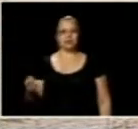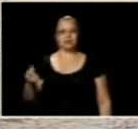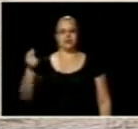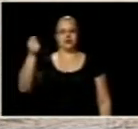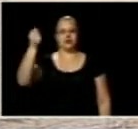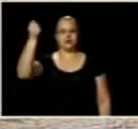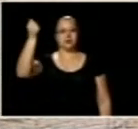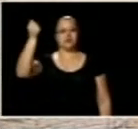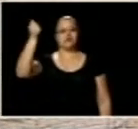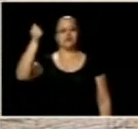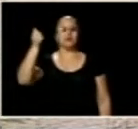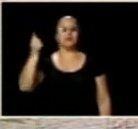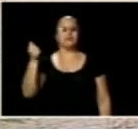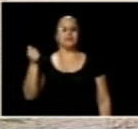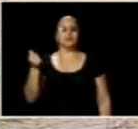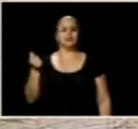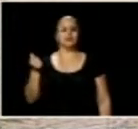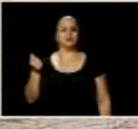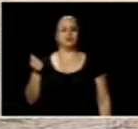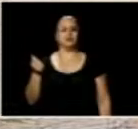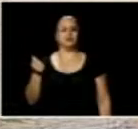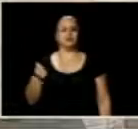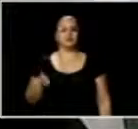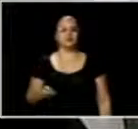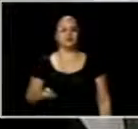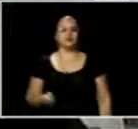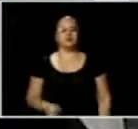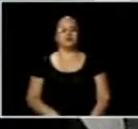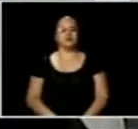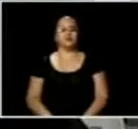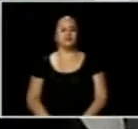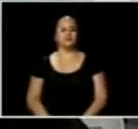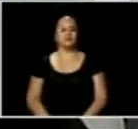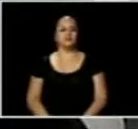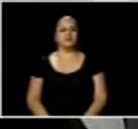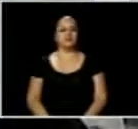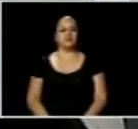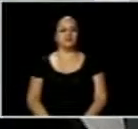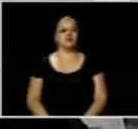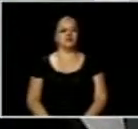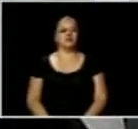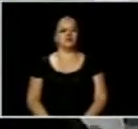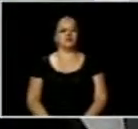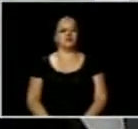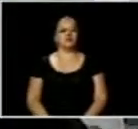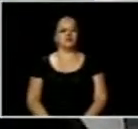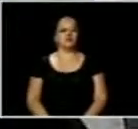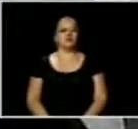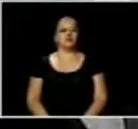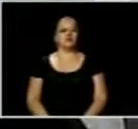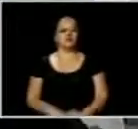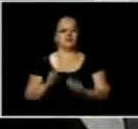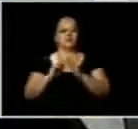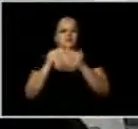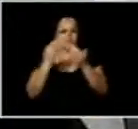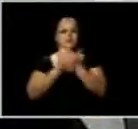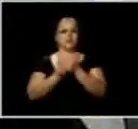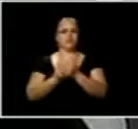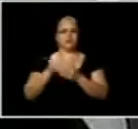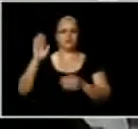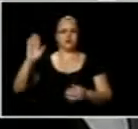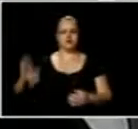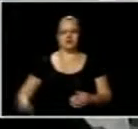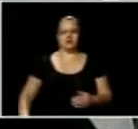passar por situações como essa. Dá a impressão que o jardim da infância é discutido a cultura do município de